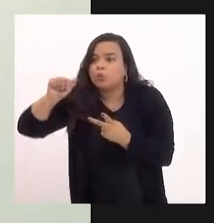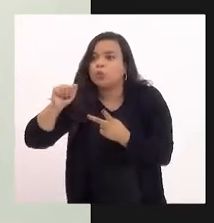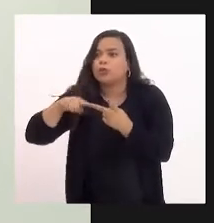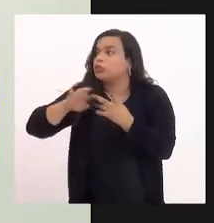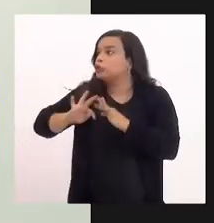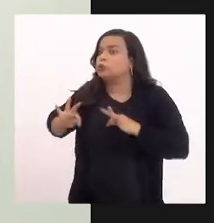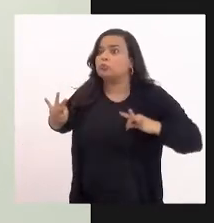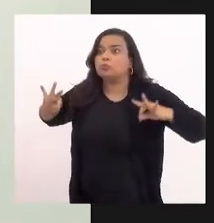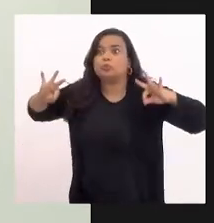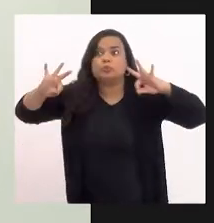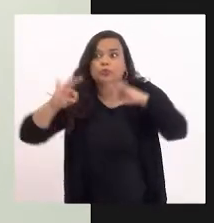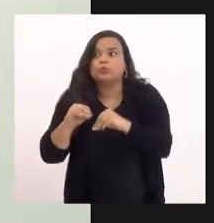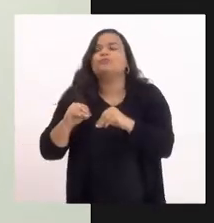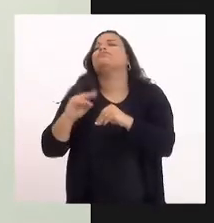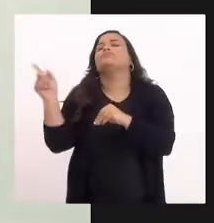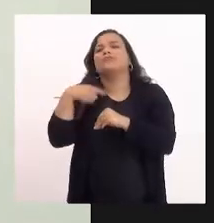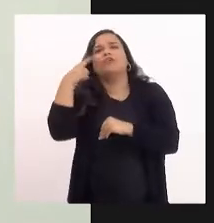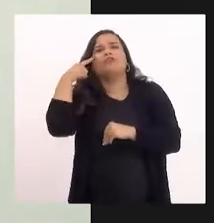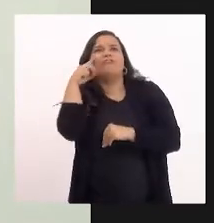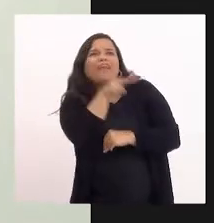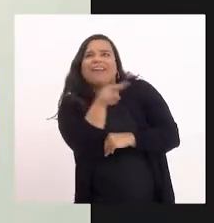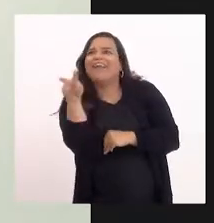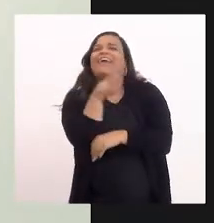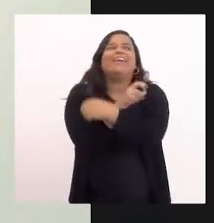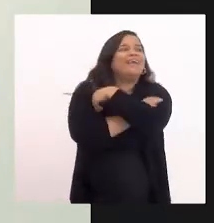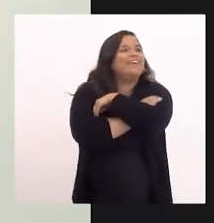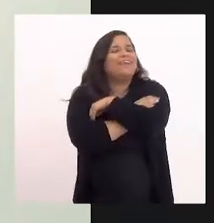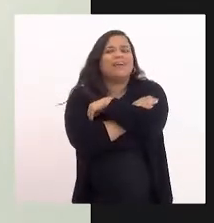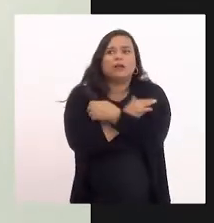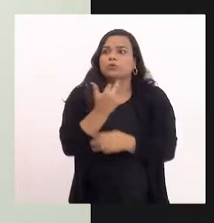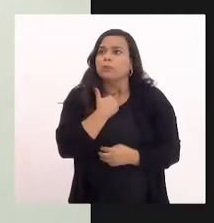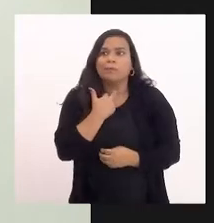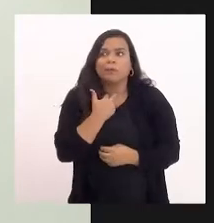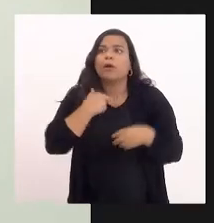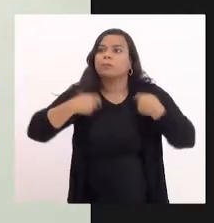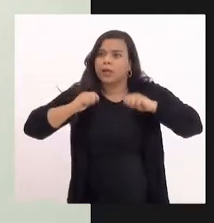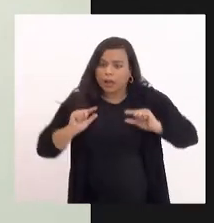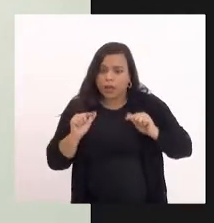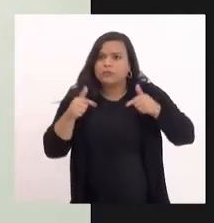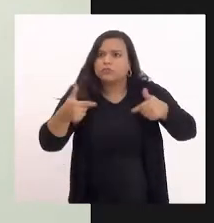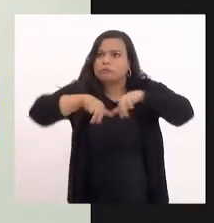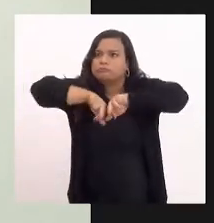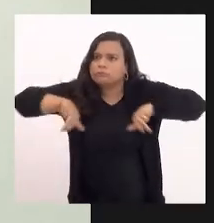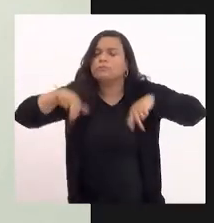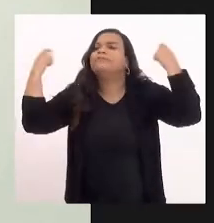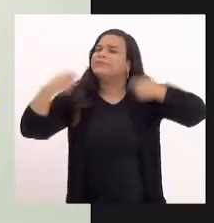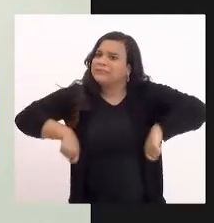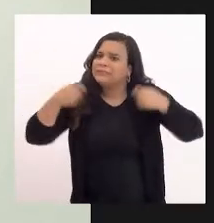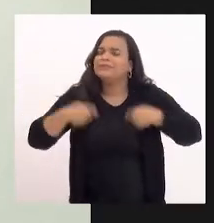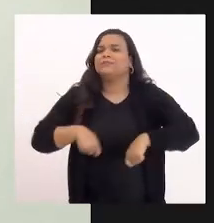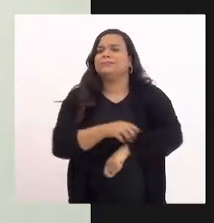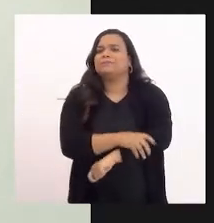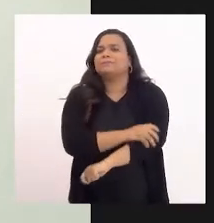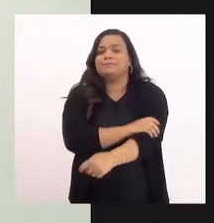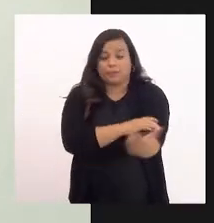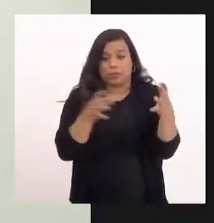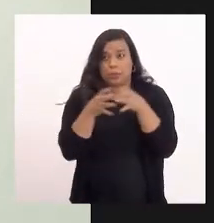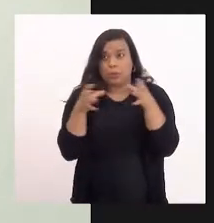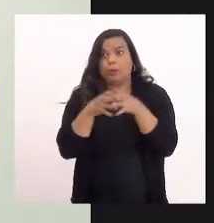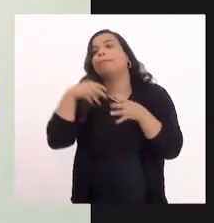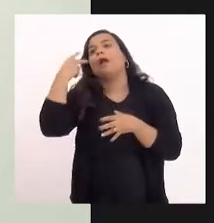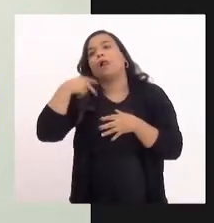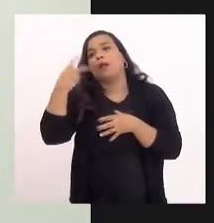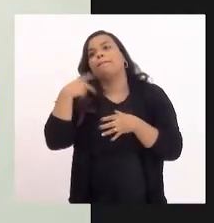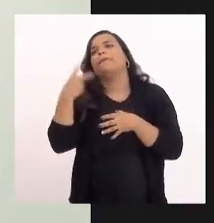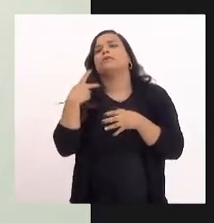assistindo tudo que está acontecendo de braços cruzados nós temos que tomar as providências necessárias e através dessa comissão parlamentar de inquérito